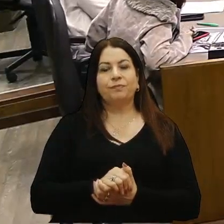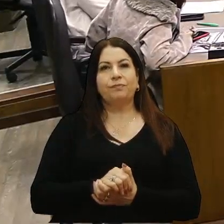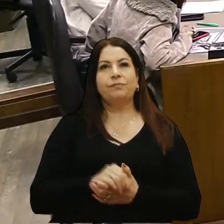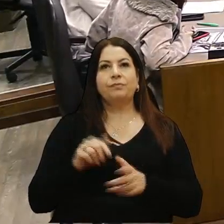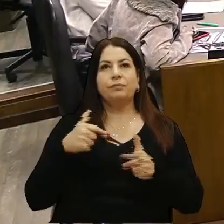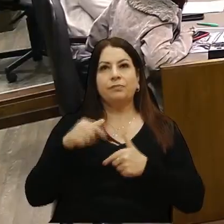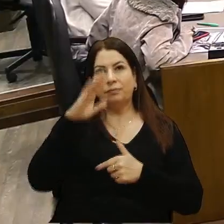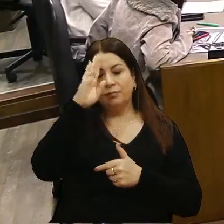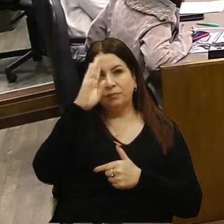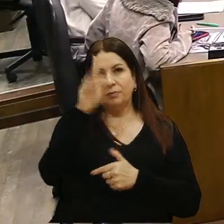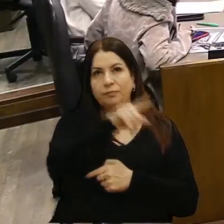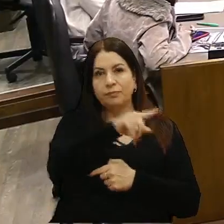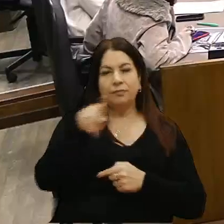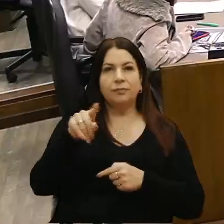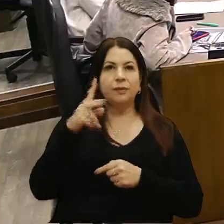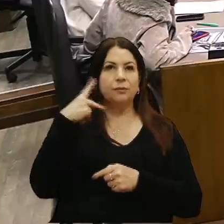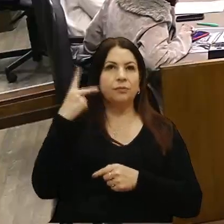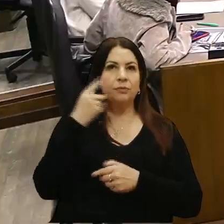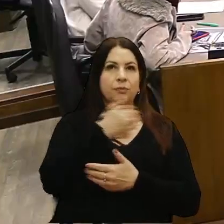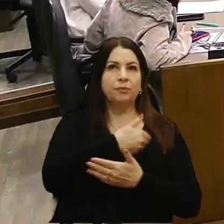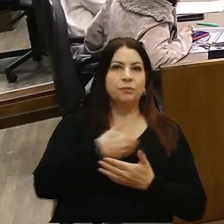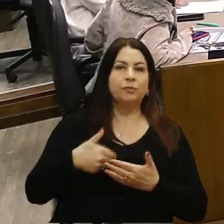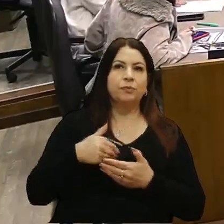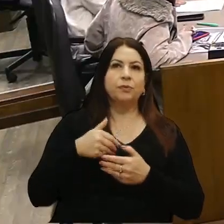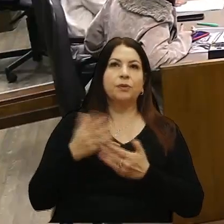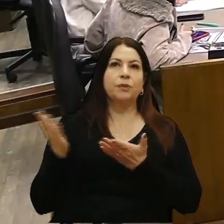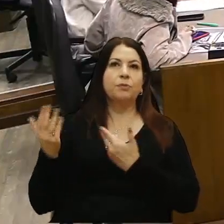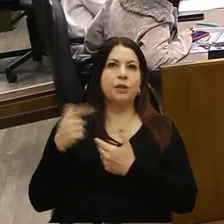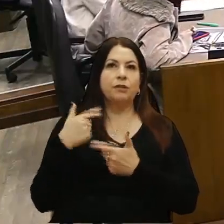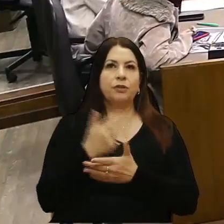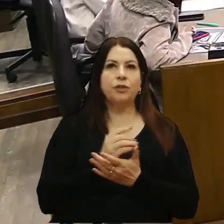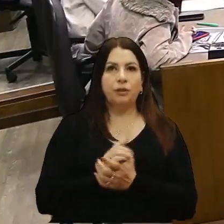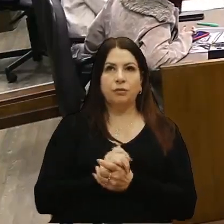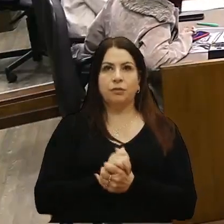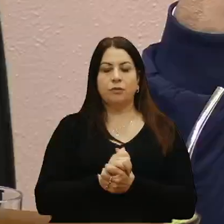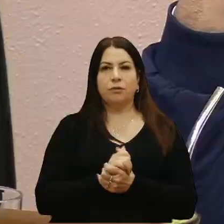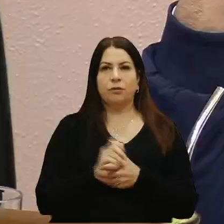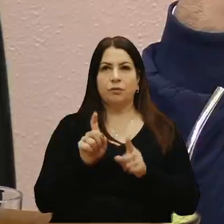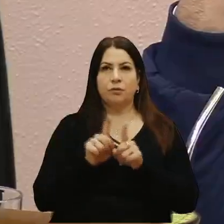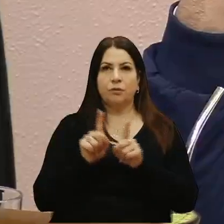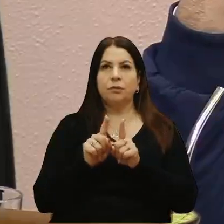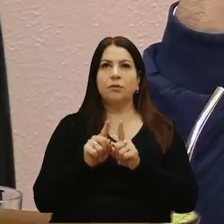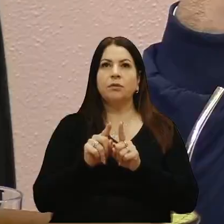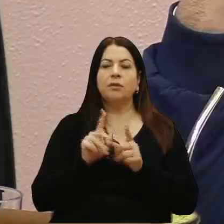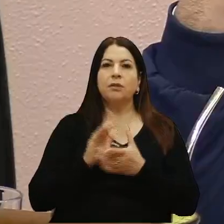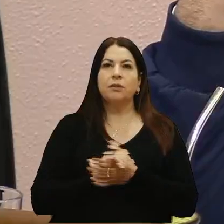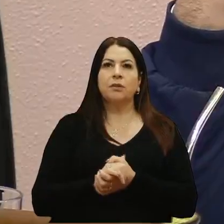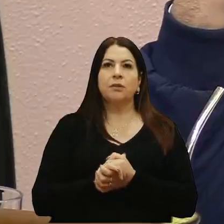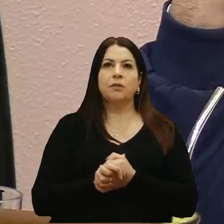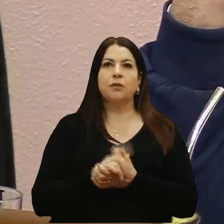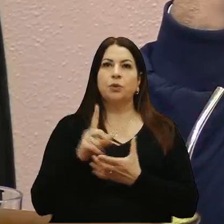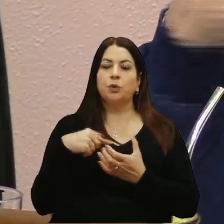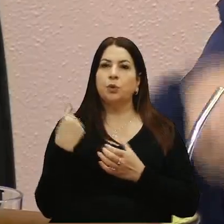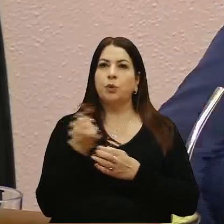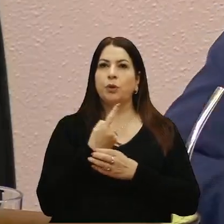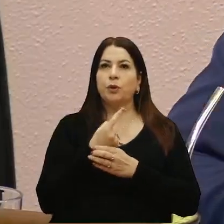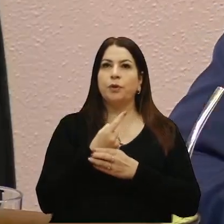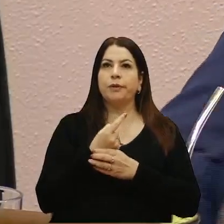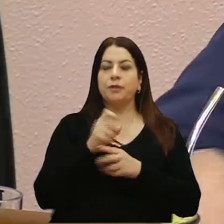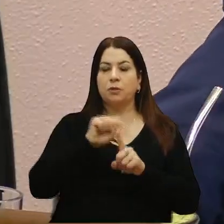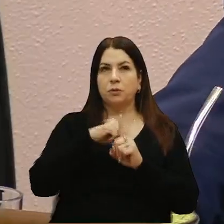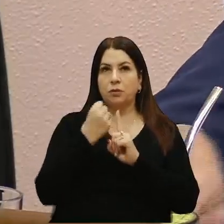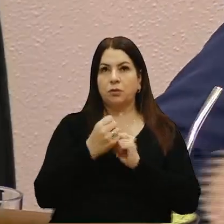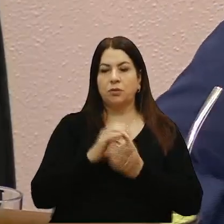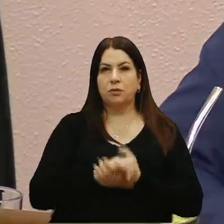atuam diretamente nas políticas públicas com a juventude que precisa se reintegrar à nossa